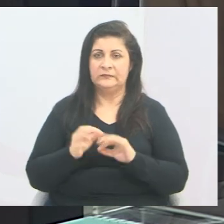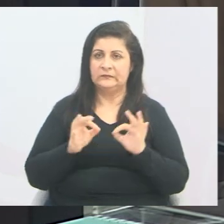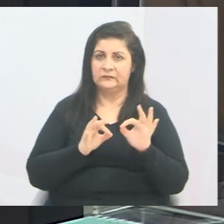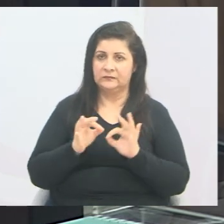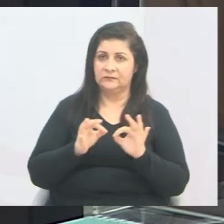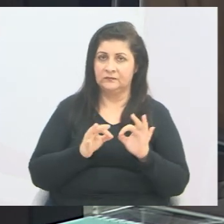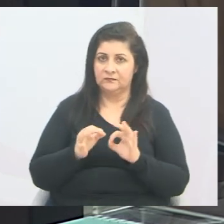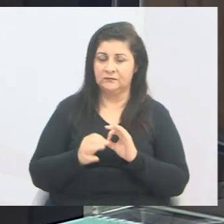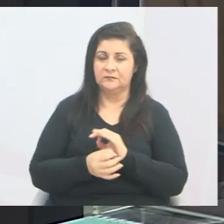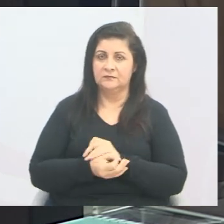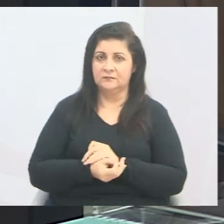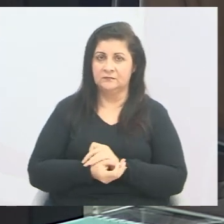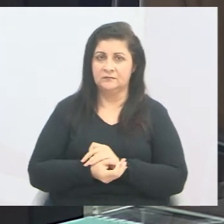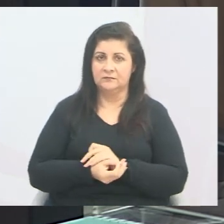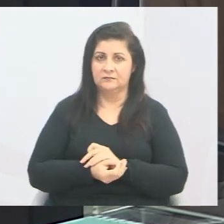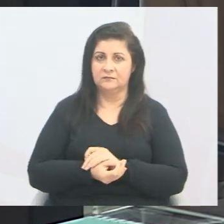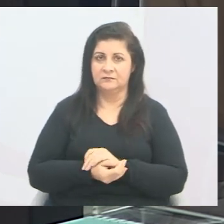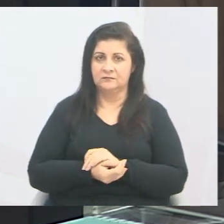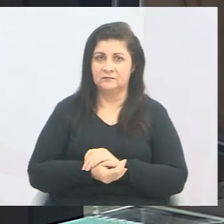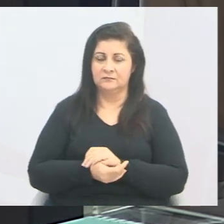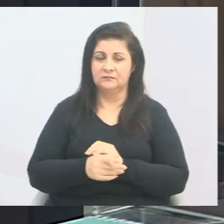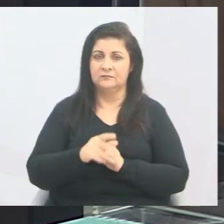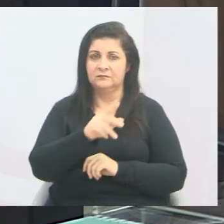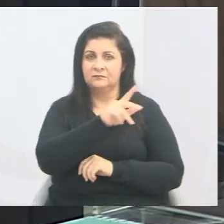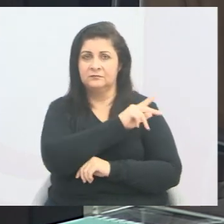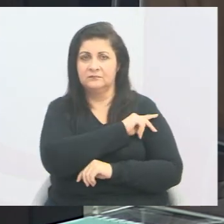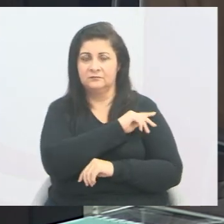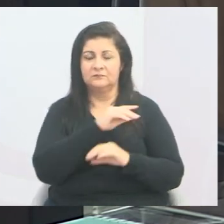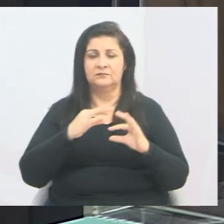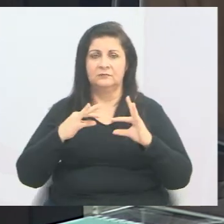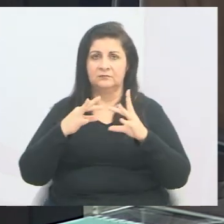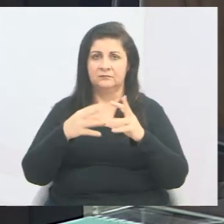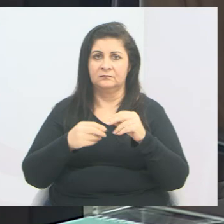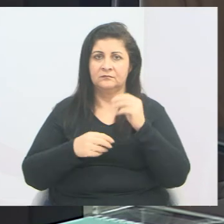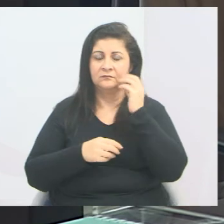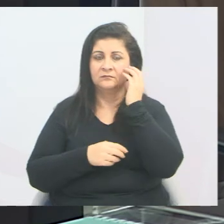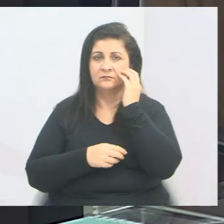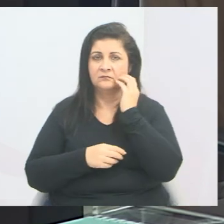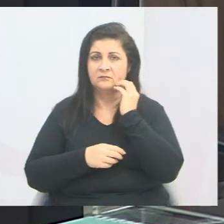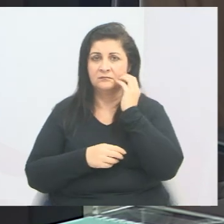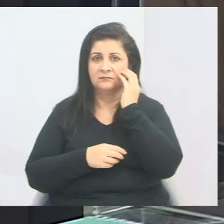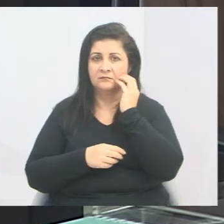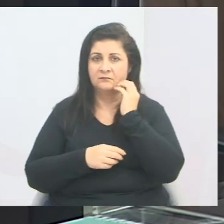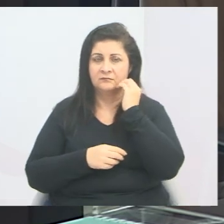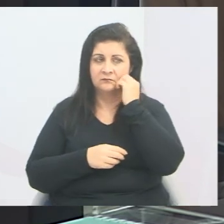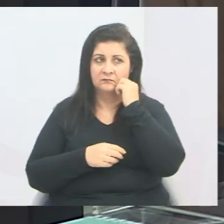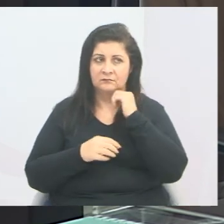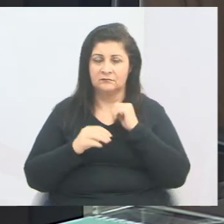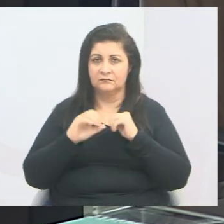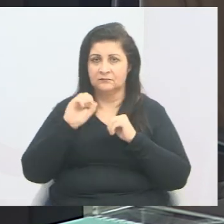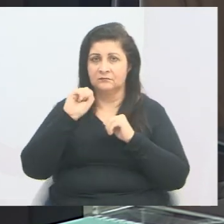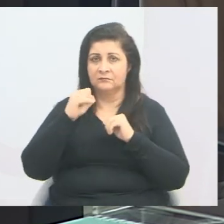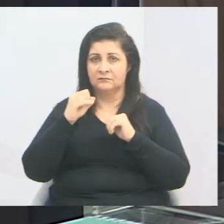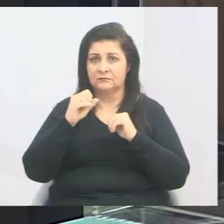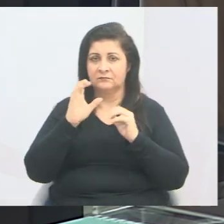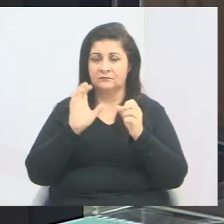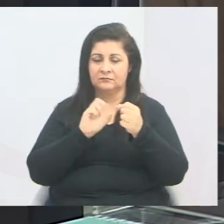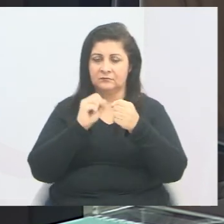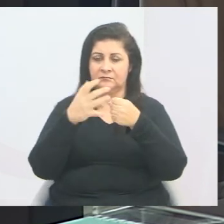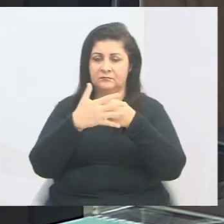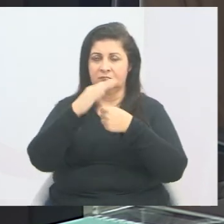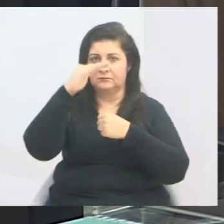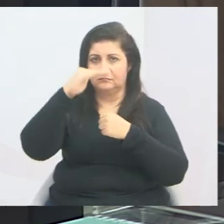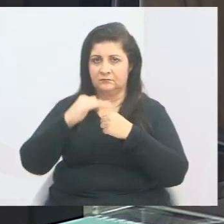previsão, vacinar todo mundo, e vamos ver se achata essa curva e